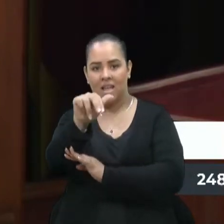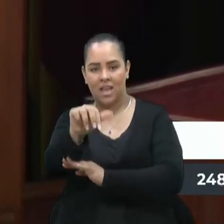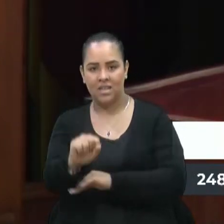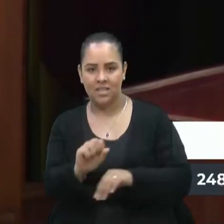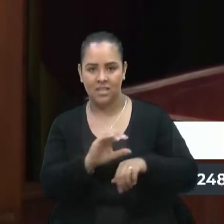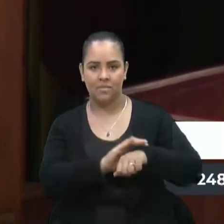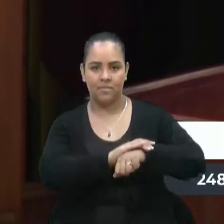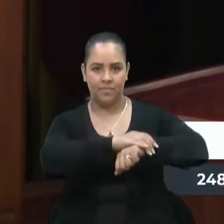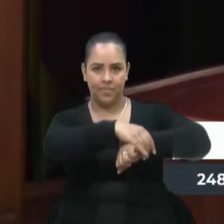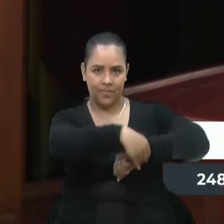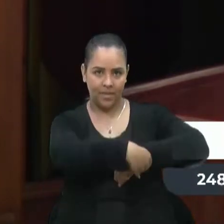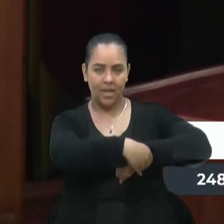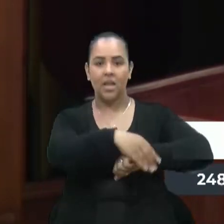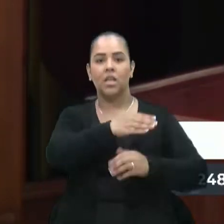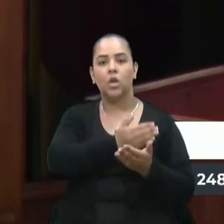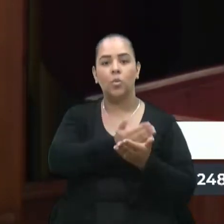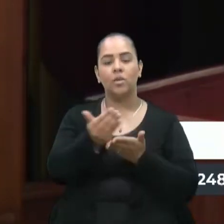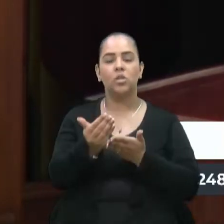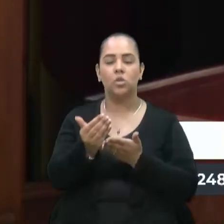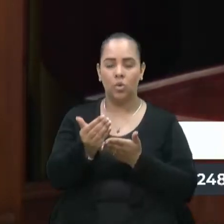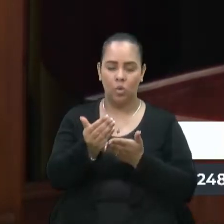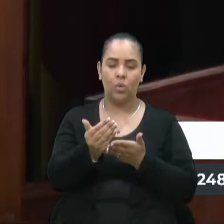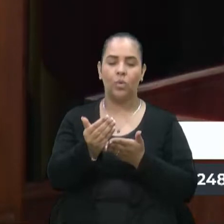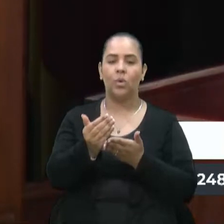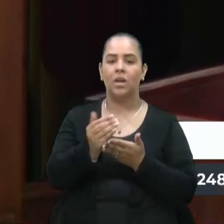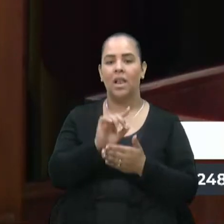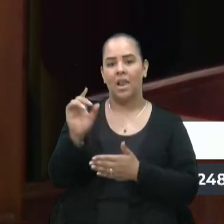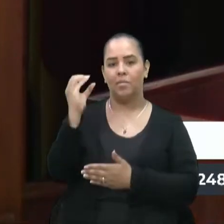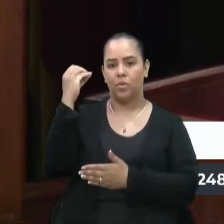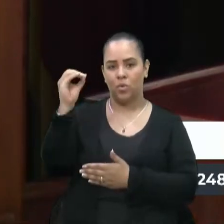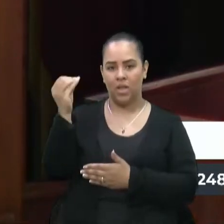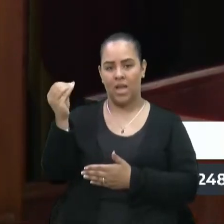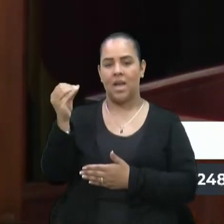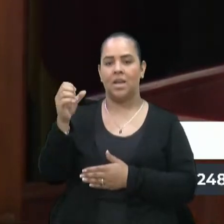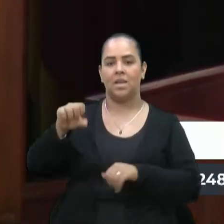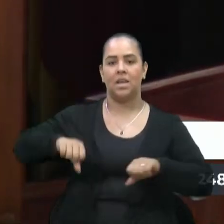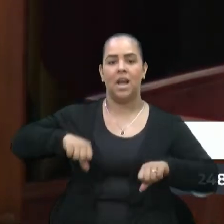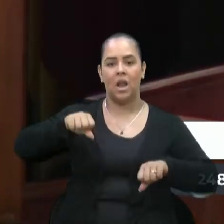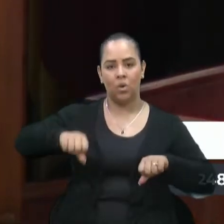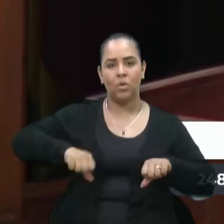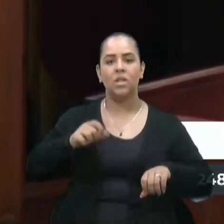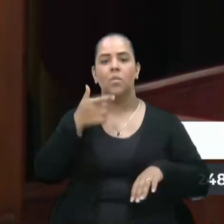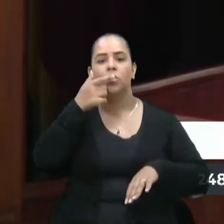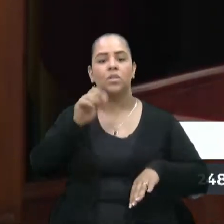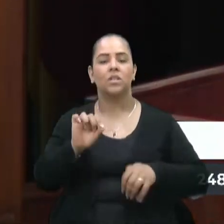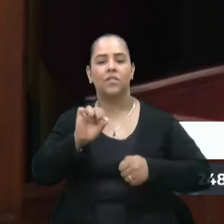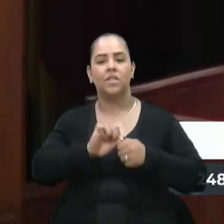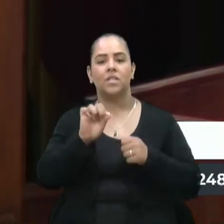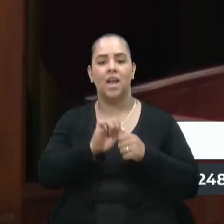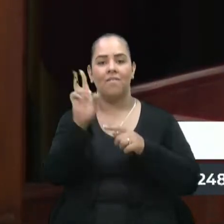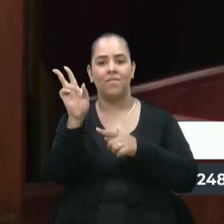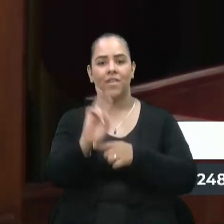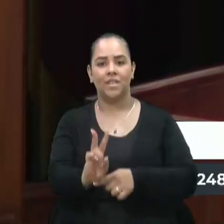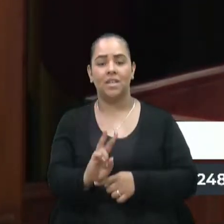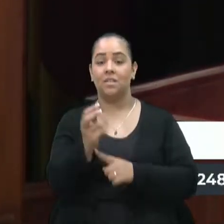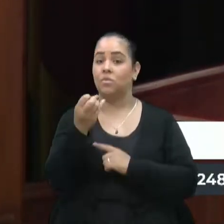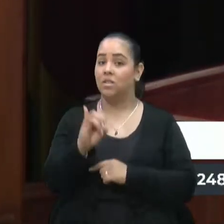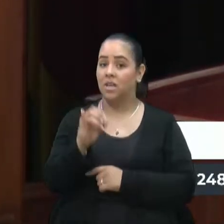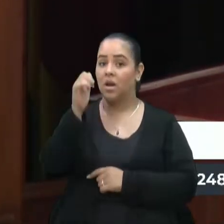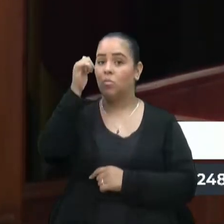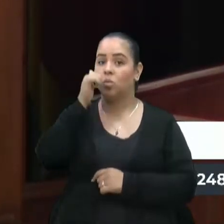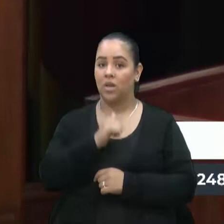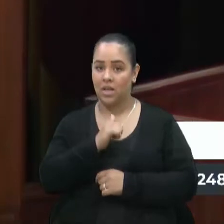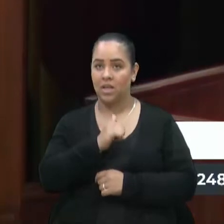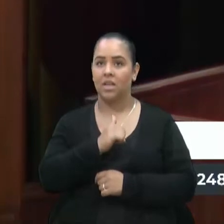projeto piloto que começou em Porto Alegre e Canoas para fazer esse monitoramento dos agressores. Ou seja, quando a mulher